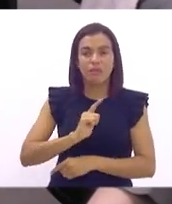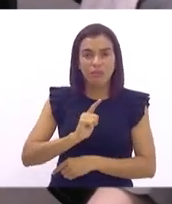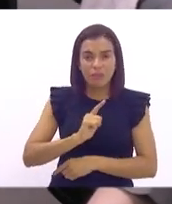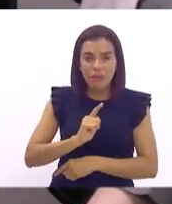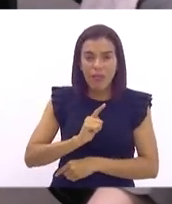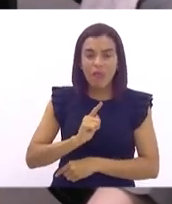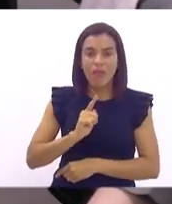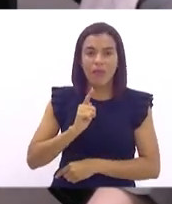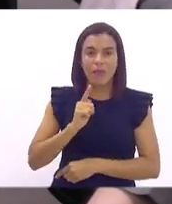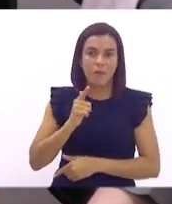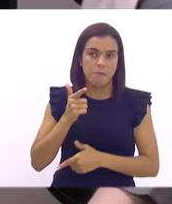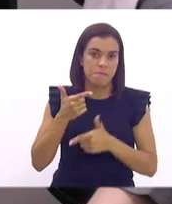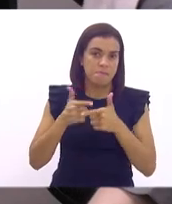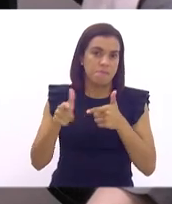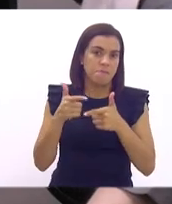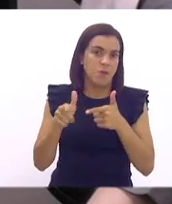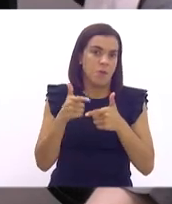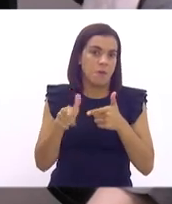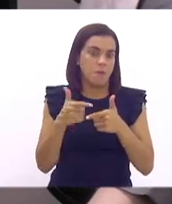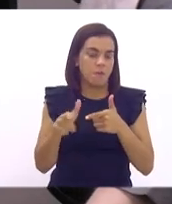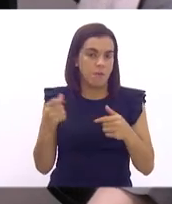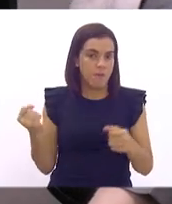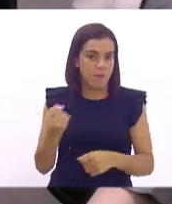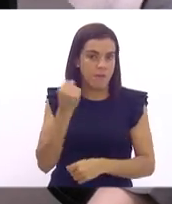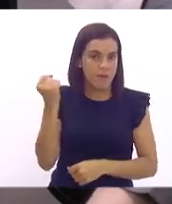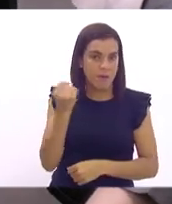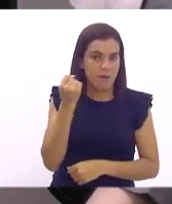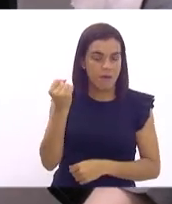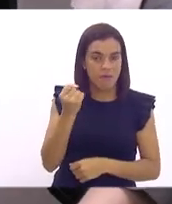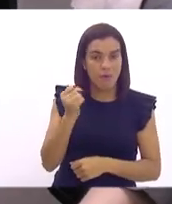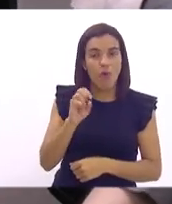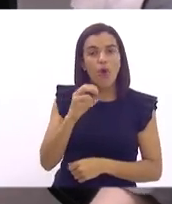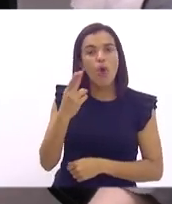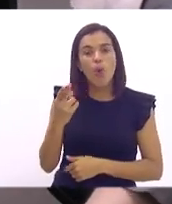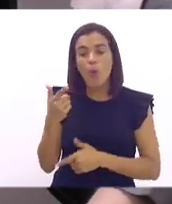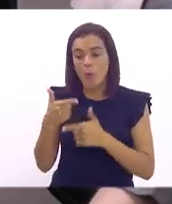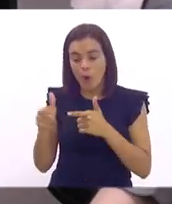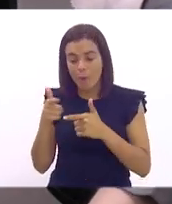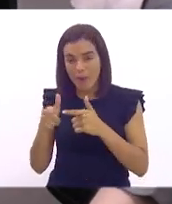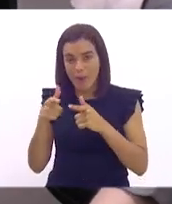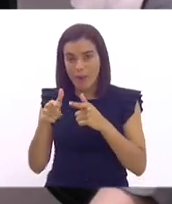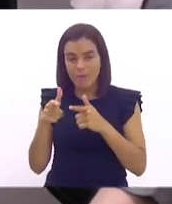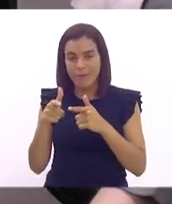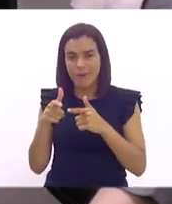de comprometimento ou se esse comprometimento tem relação